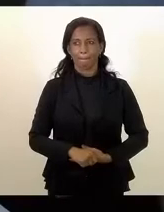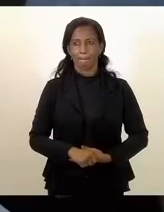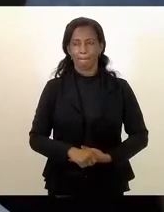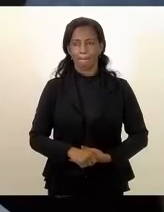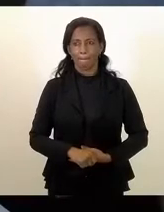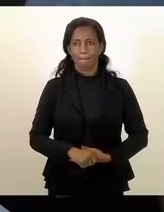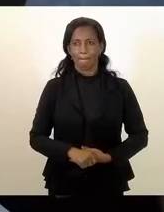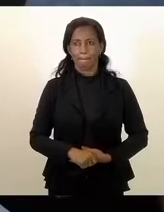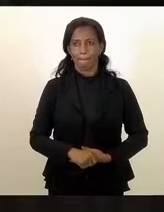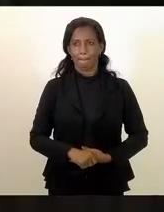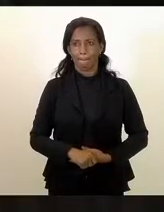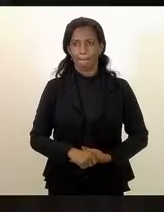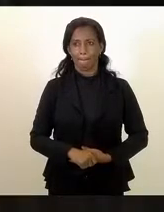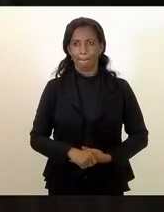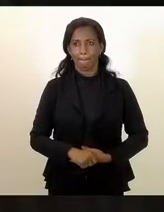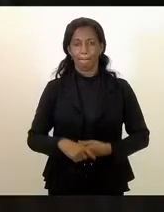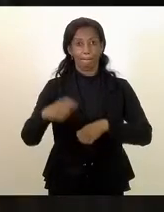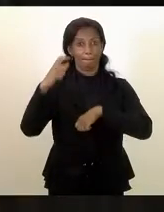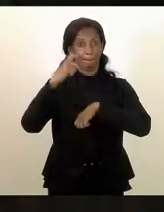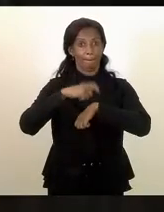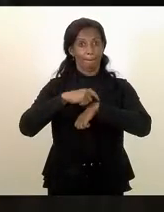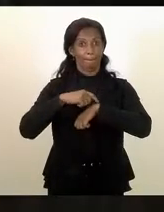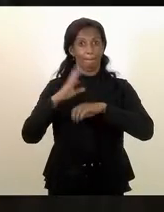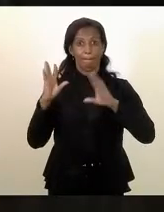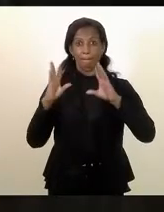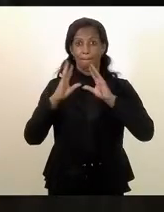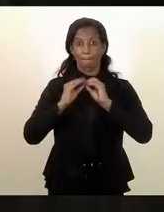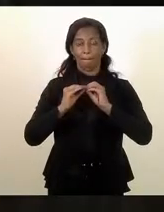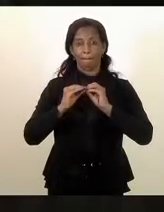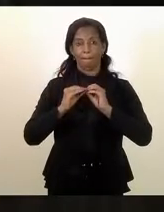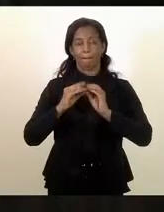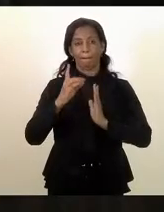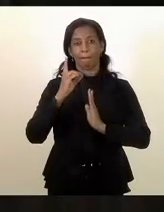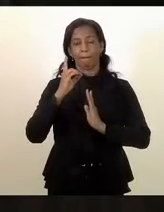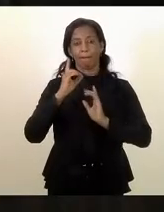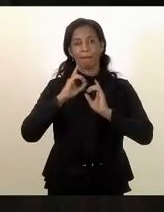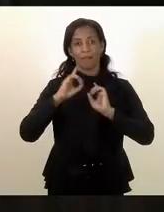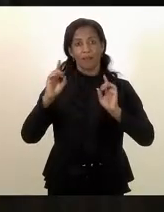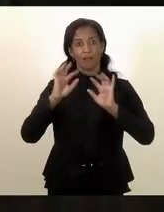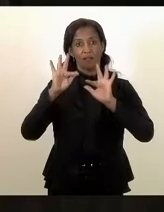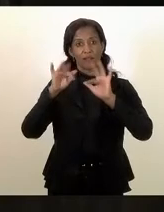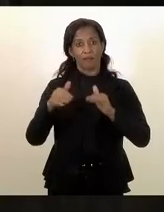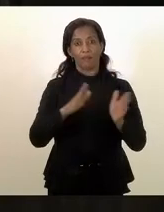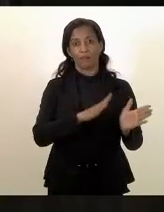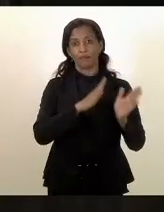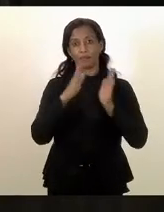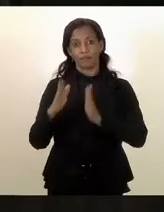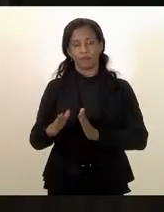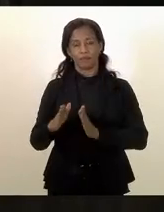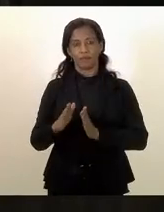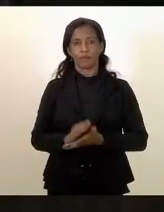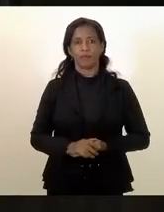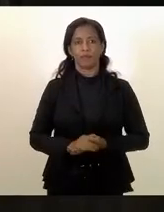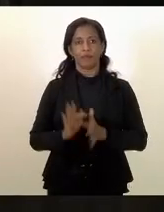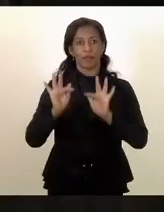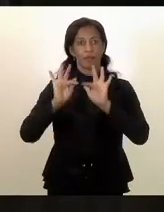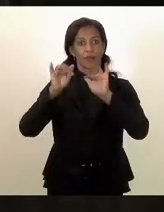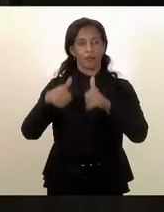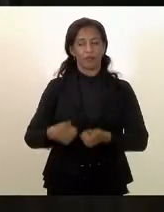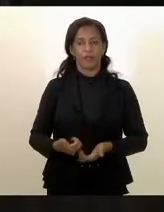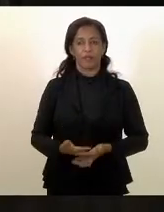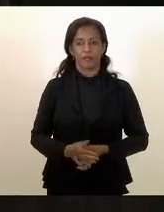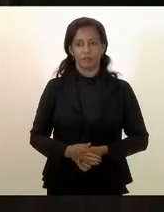esgotado o tempo regimental declaro encerrada a sessão e passa-se ao expediente final